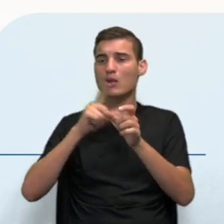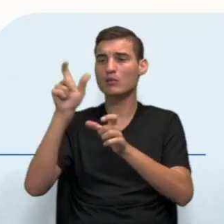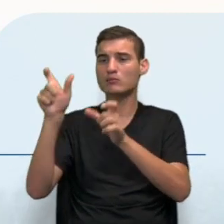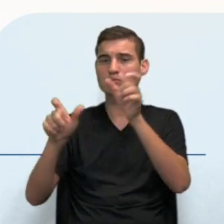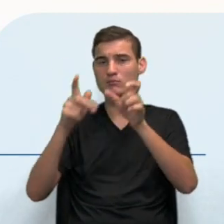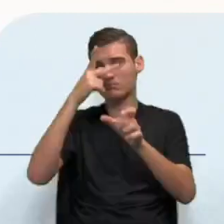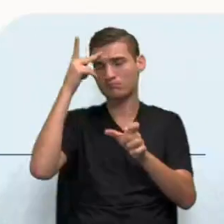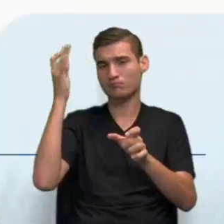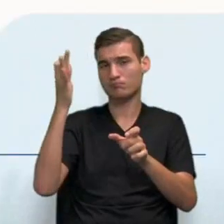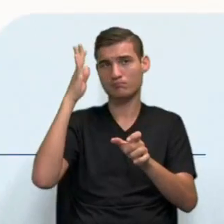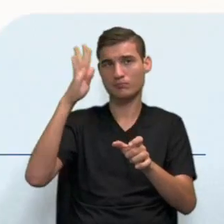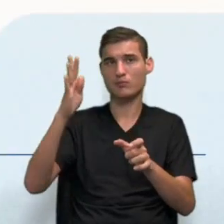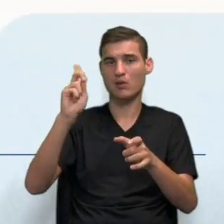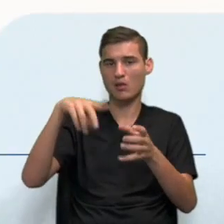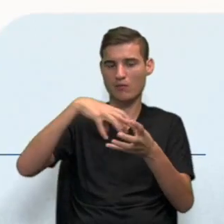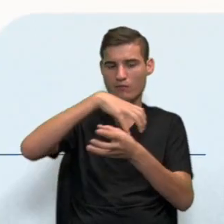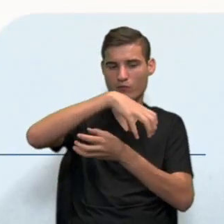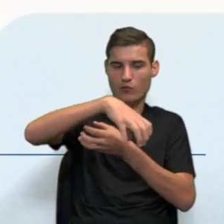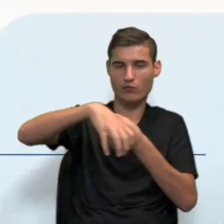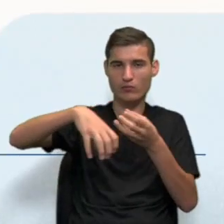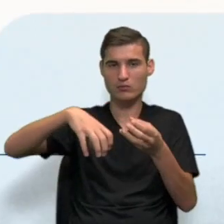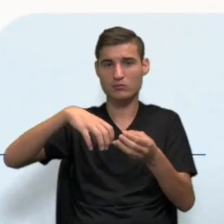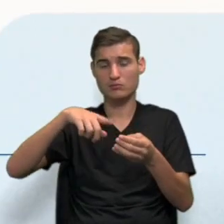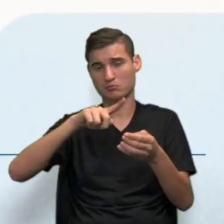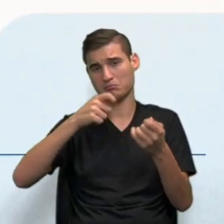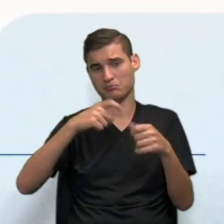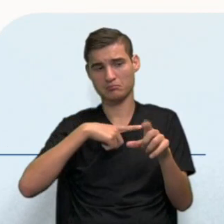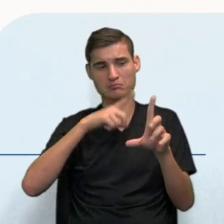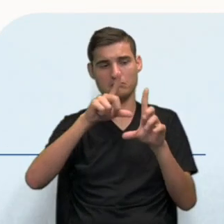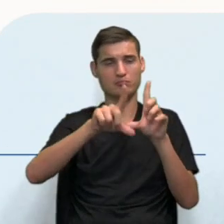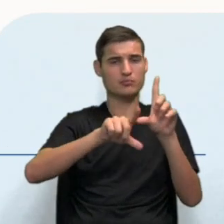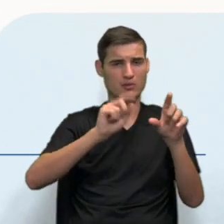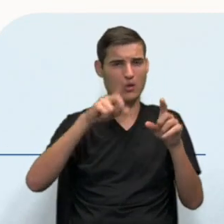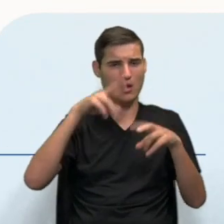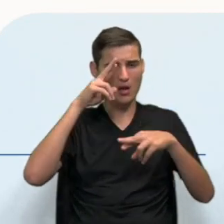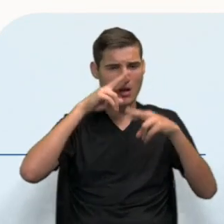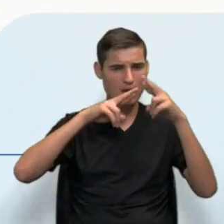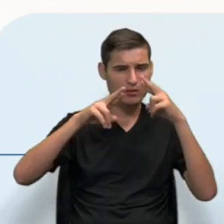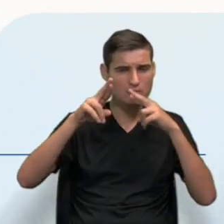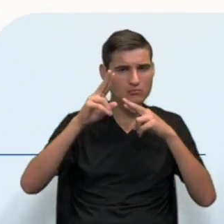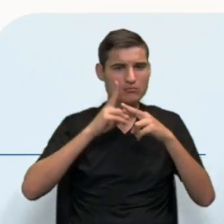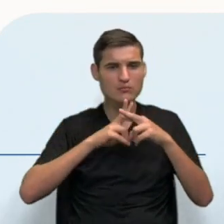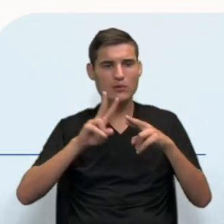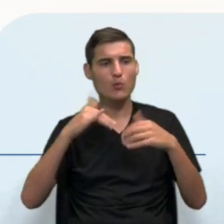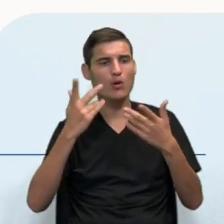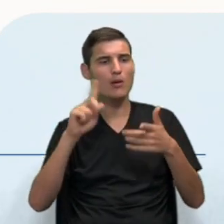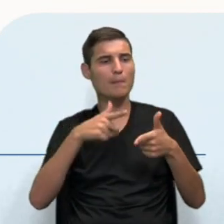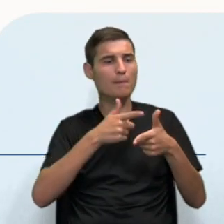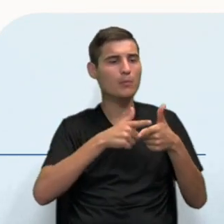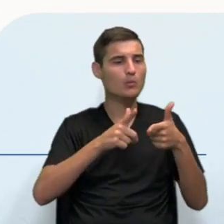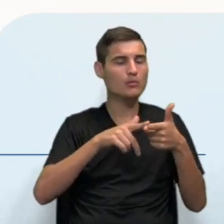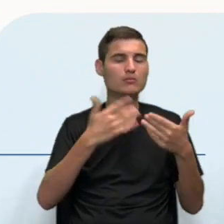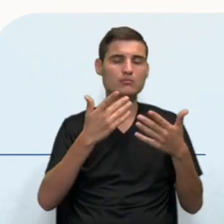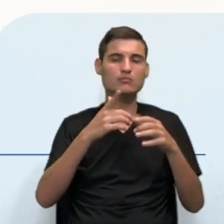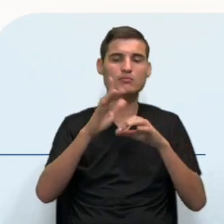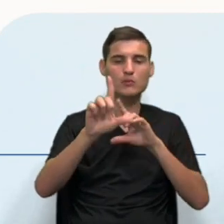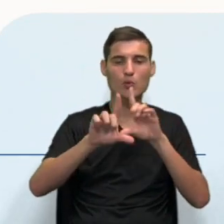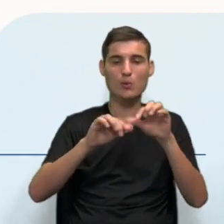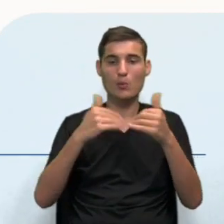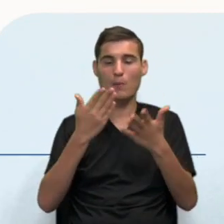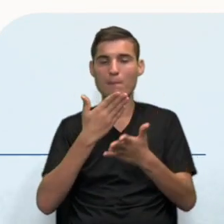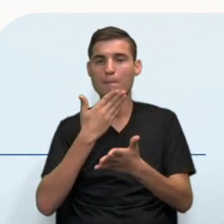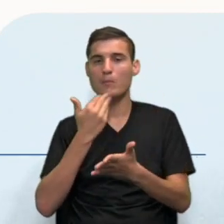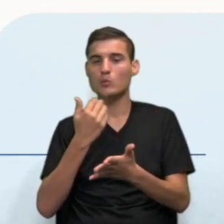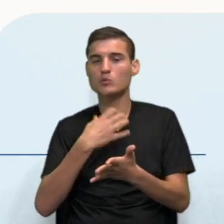ter que escolher uma transmissão para ser feita nessa situação. Vai ter que analisar o problema e ver qual que é a melhor opção para a